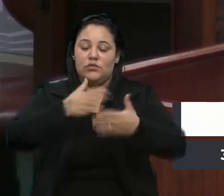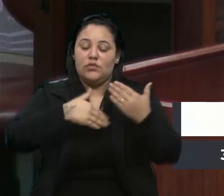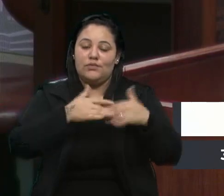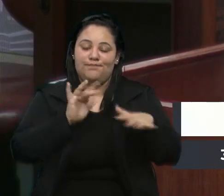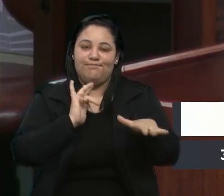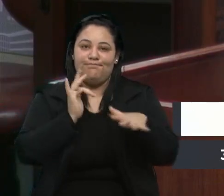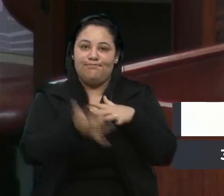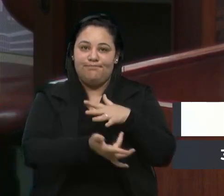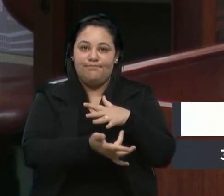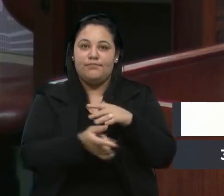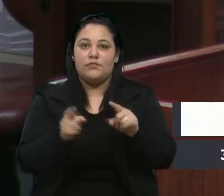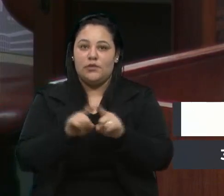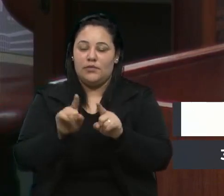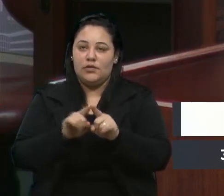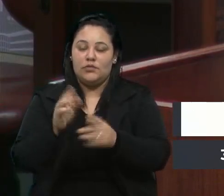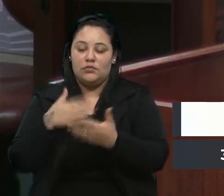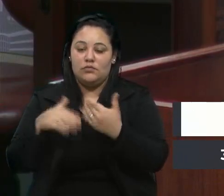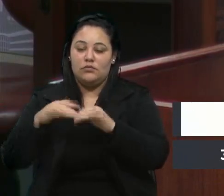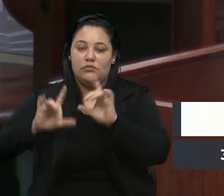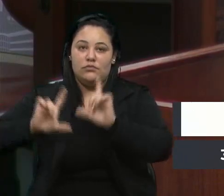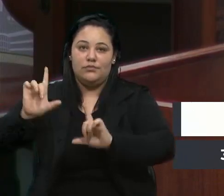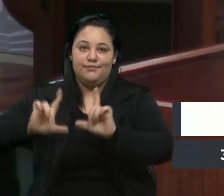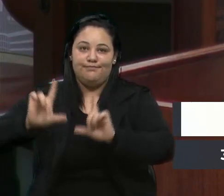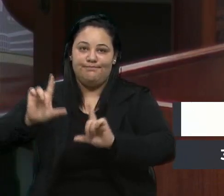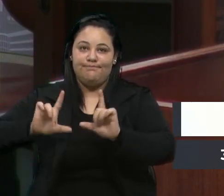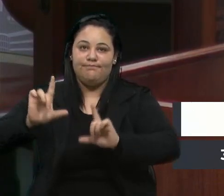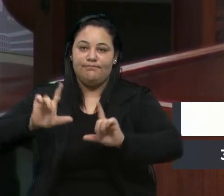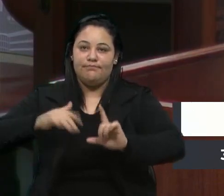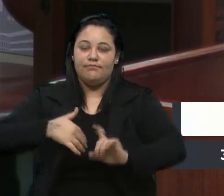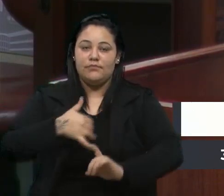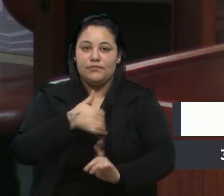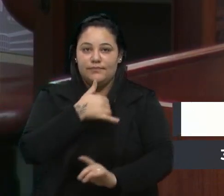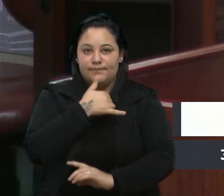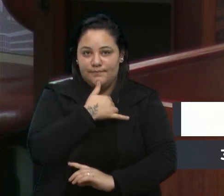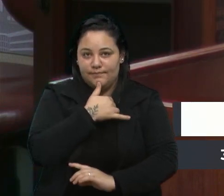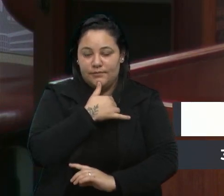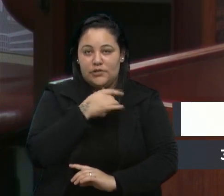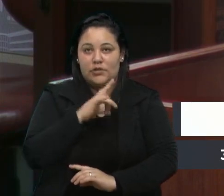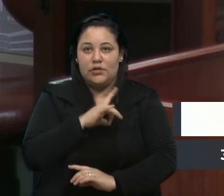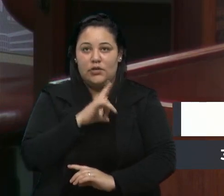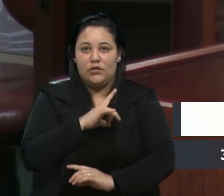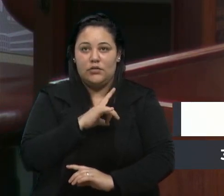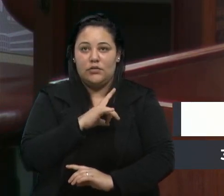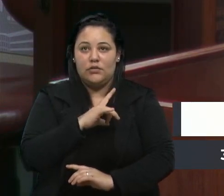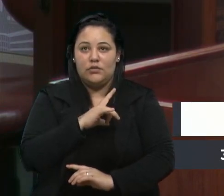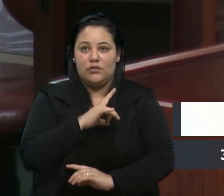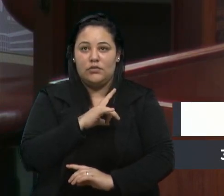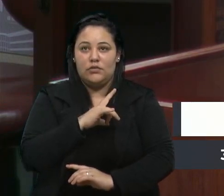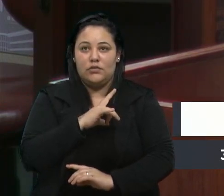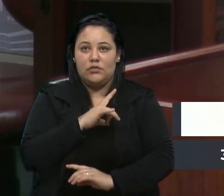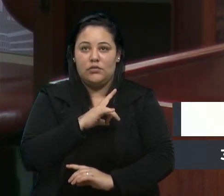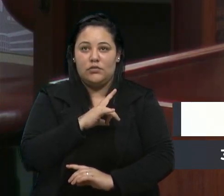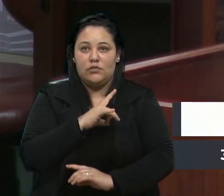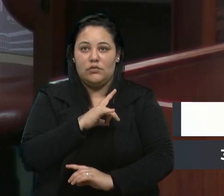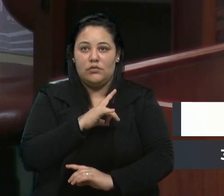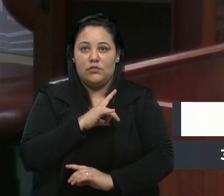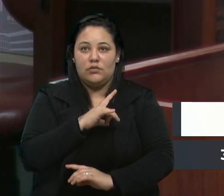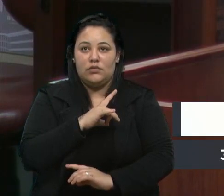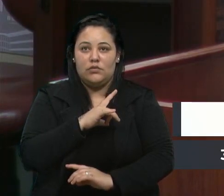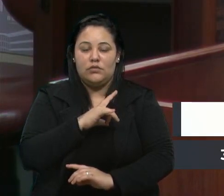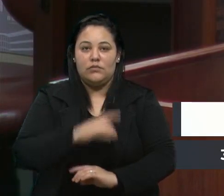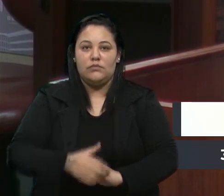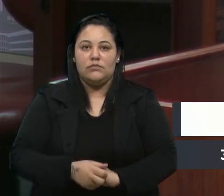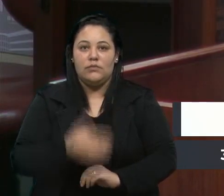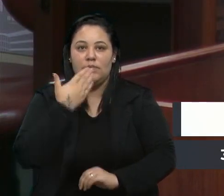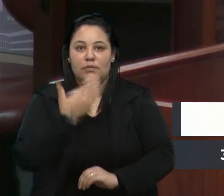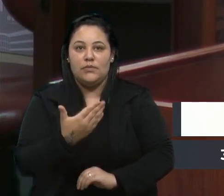está em todas as televisões e, infelizmente, eu tenho um depoimento aqui. Só uma parte rapidinho sobre isso. Certo, tem um depoimento aqui